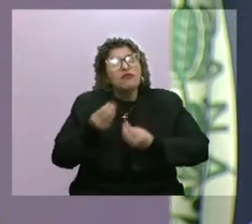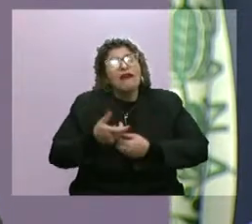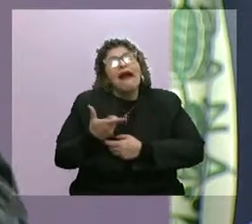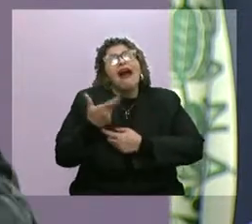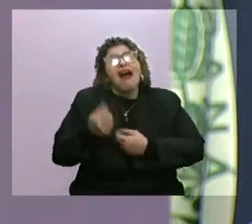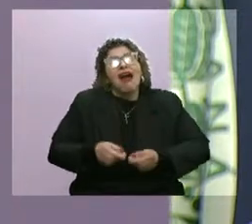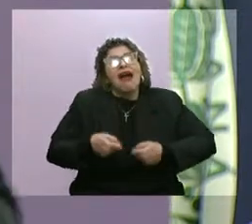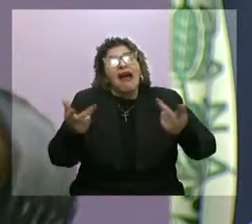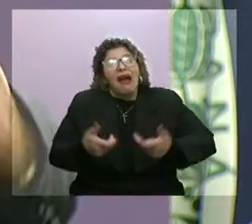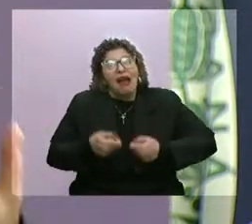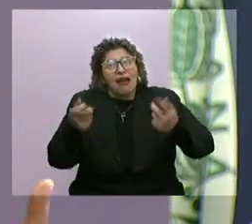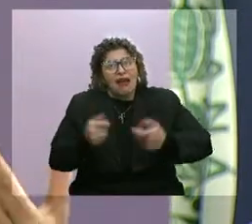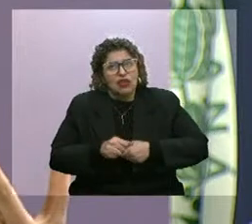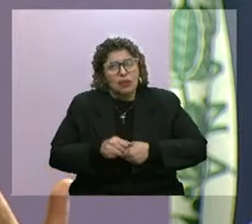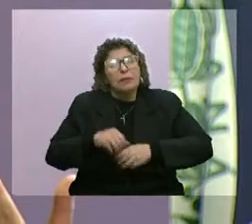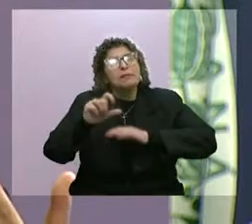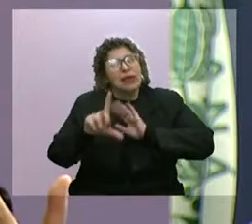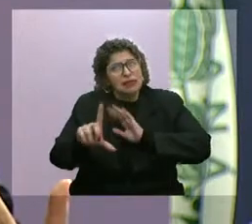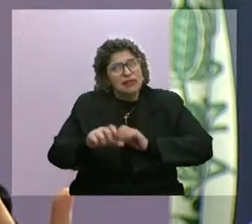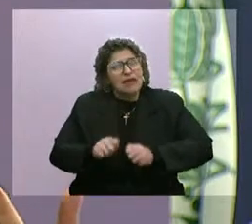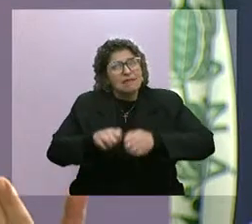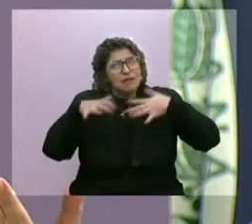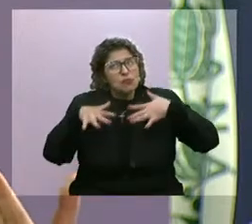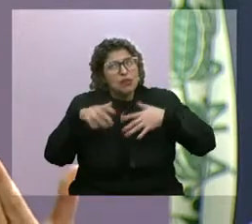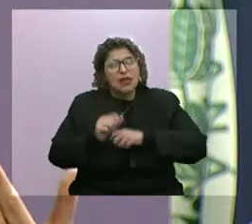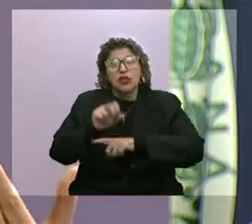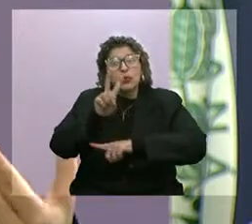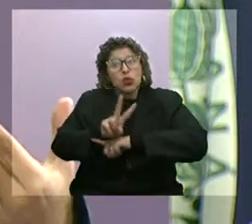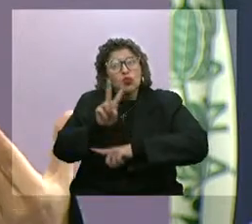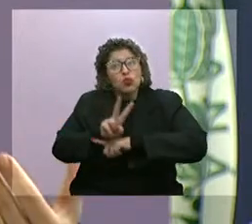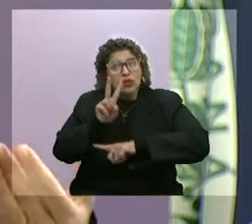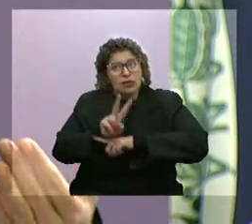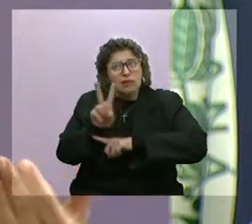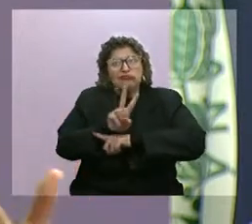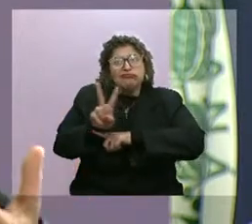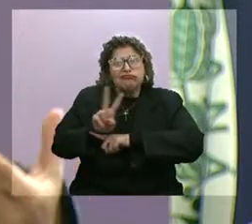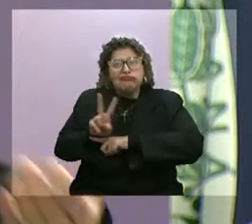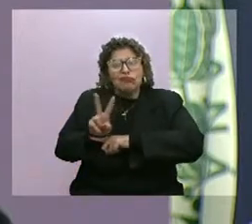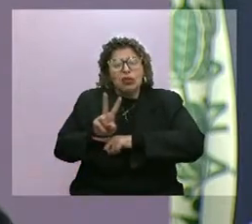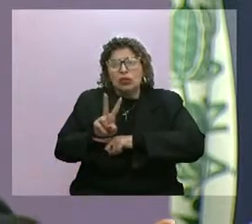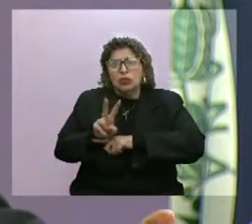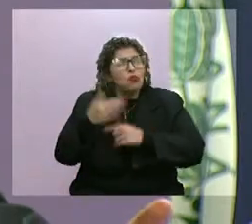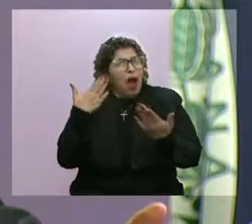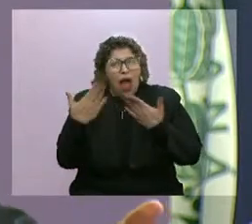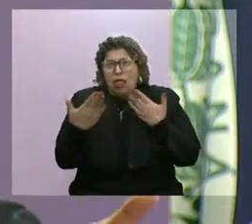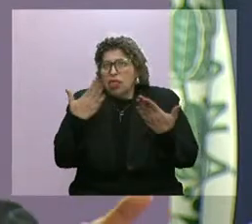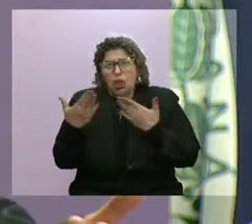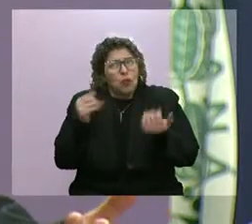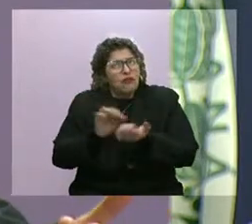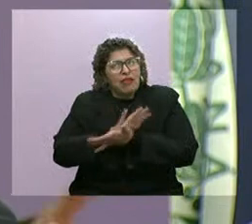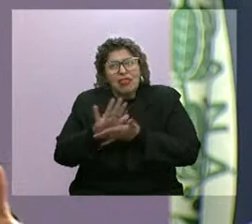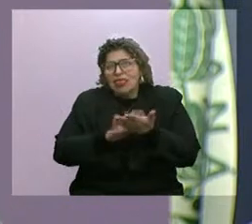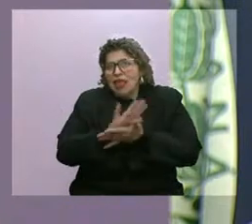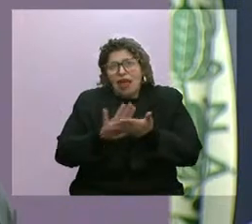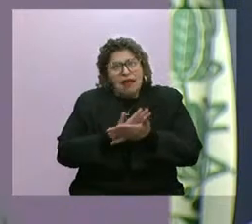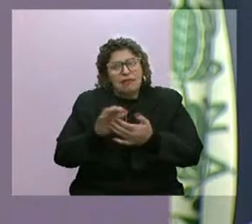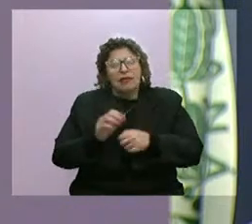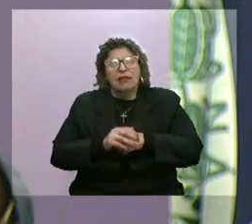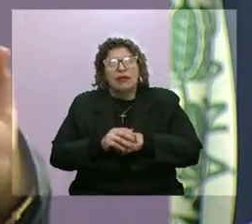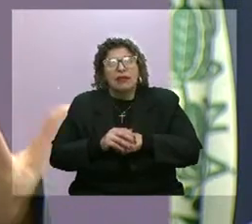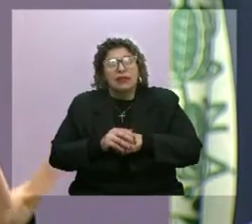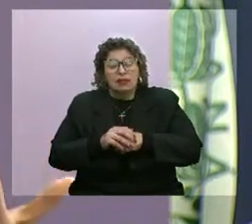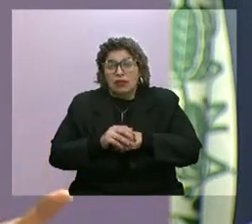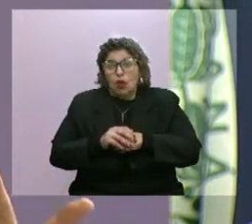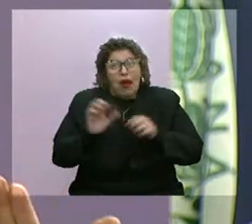dinheiro. Então, aí eles vão pedir, se a Assembleia estiver mais à frente deste debate, fiscalizando, não haverá dúvidas dessa questão. Então, a